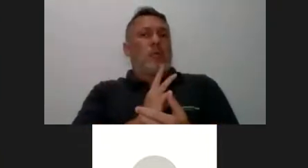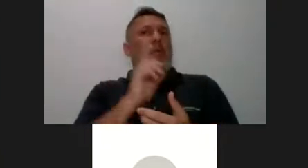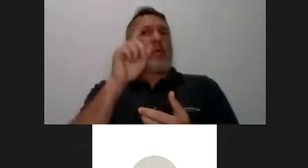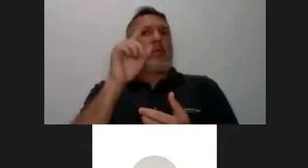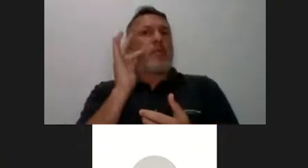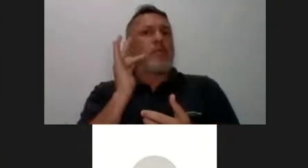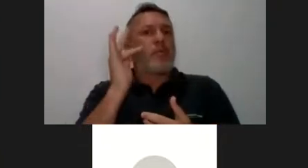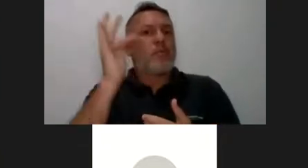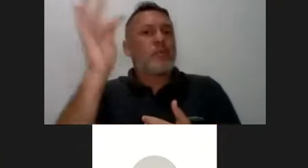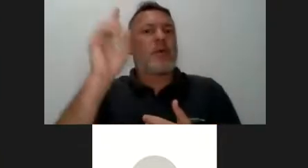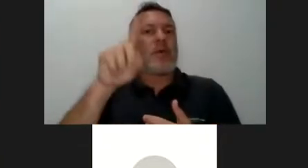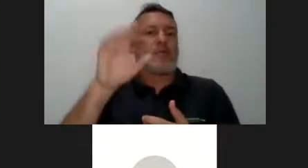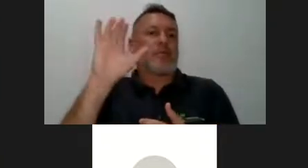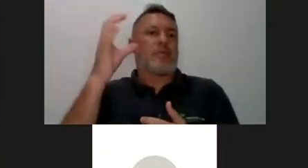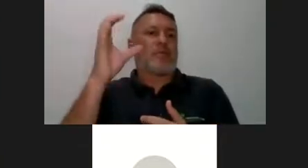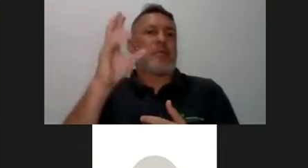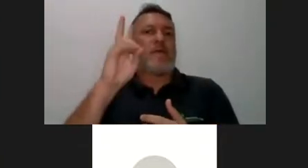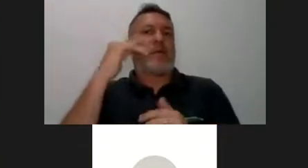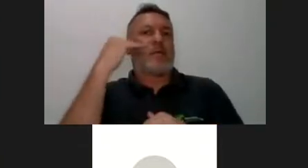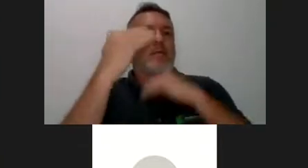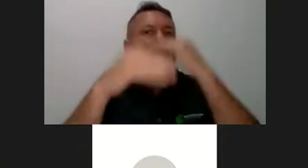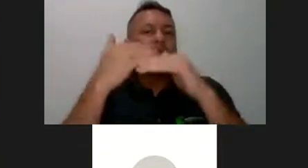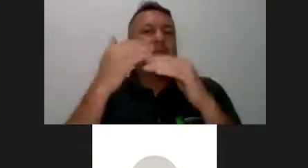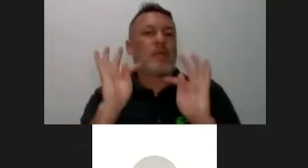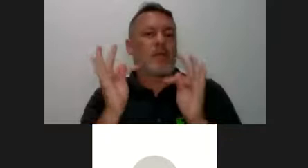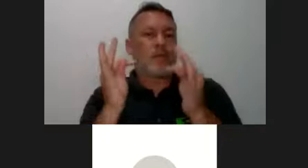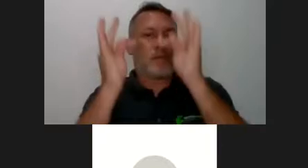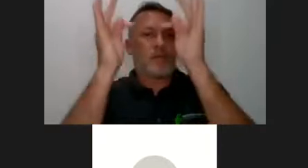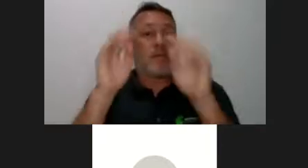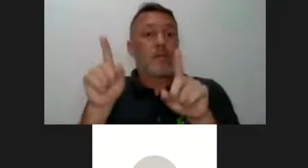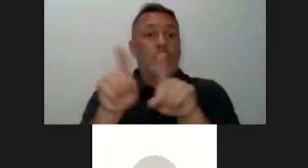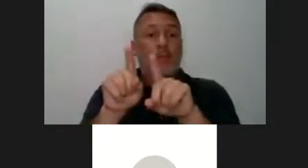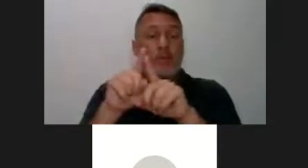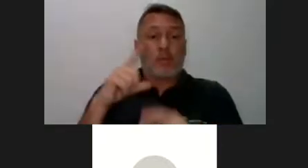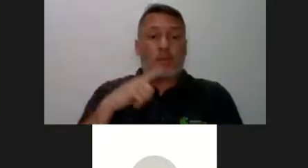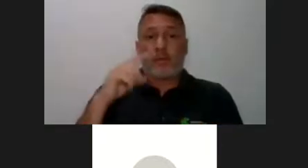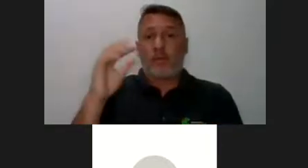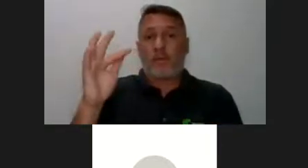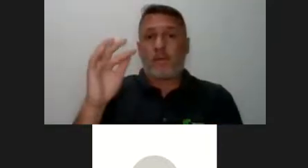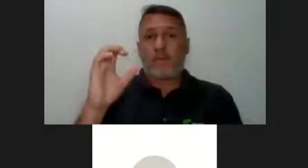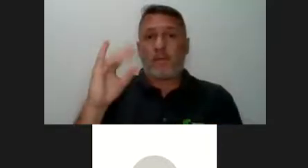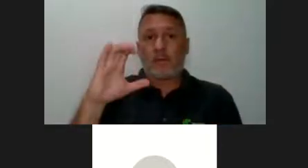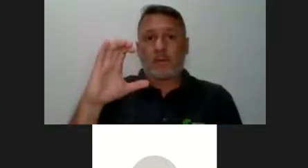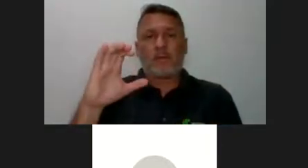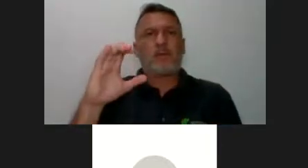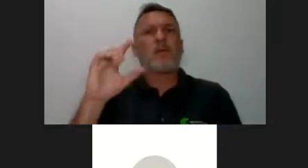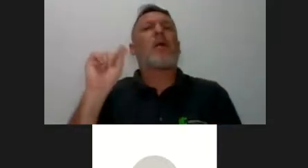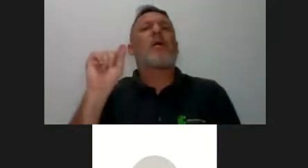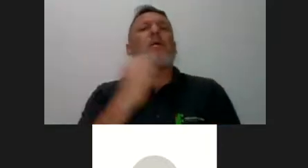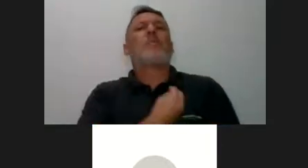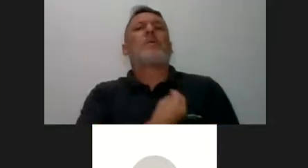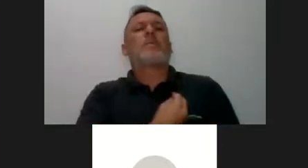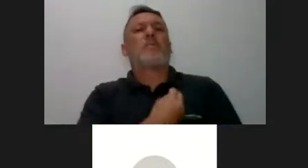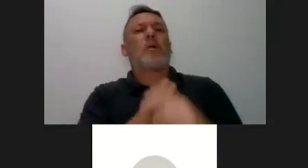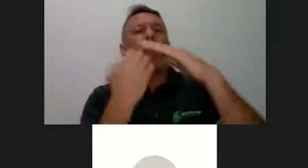a ciência, para o desenvolvimento tecnológico. Tivemos na FECINC também empresários, donos de startup, que logo depois